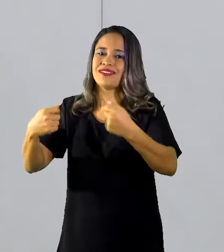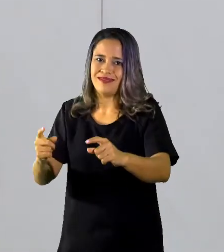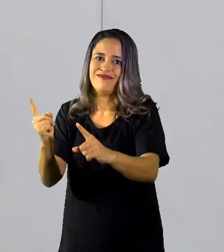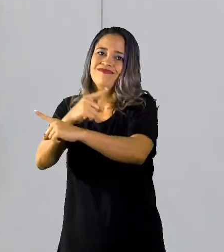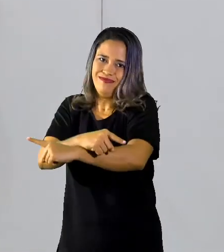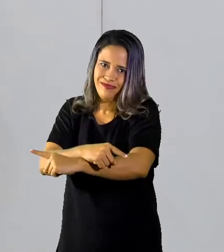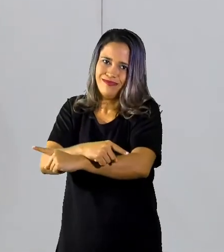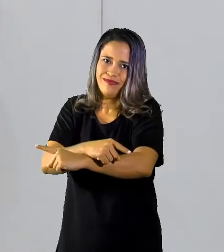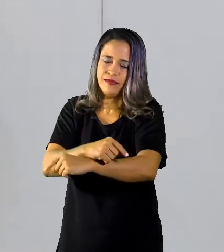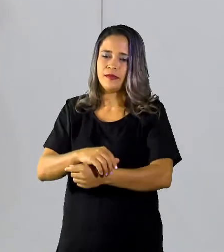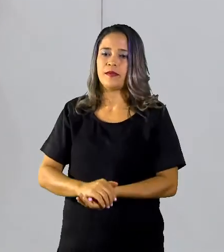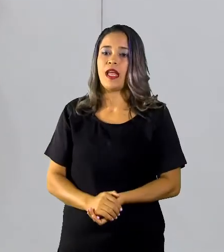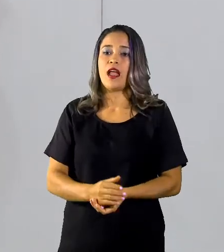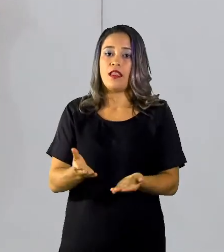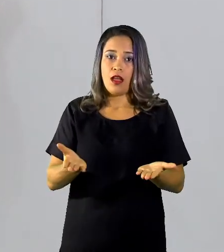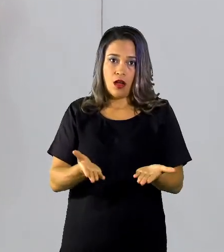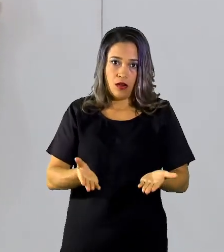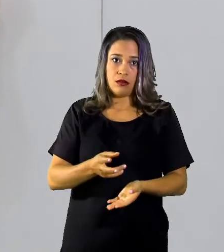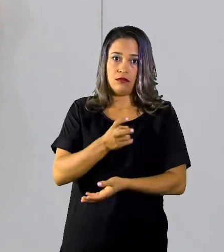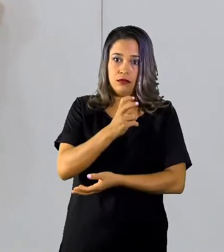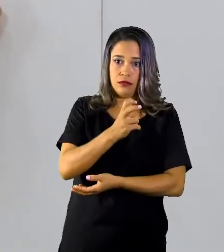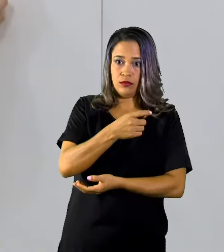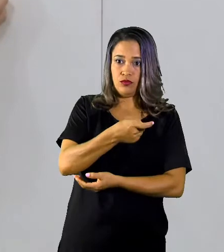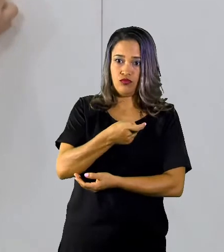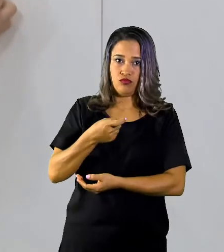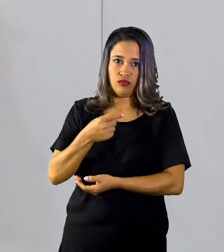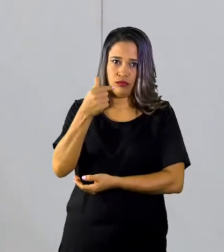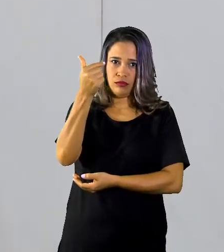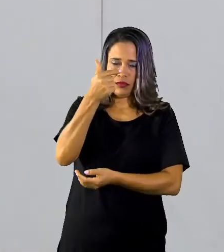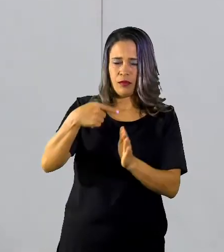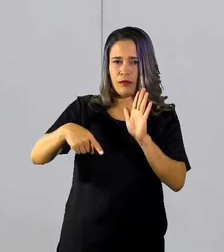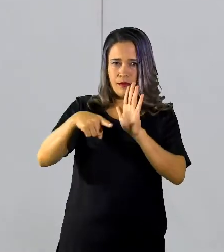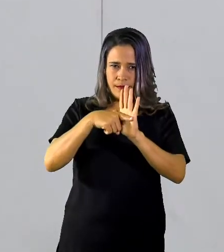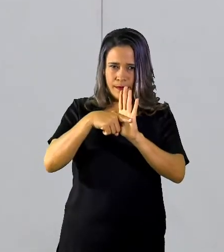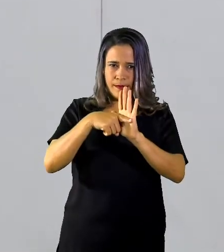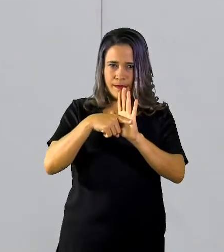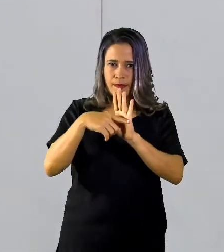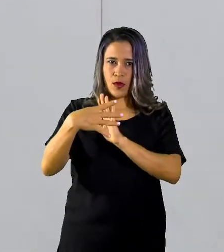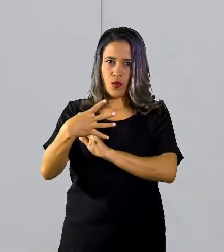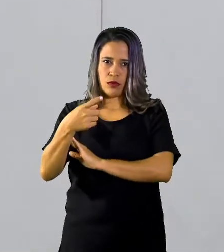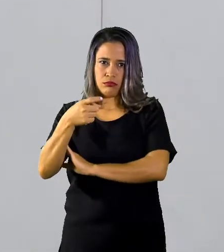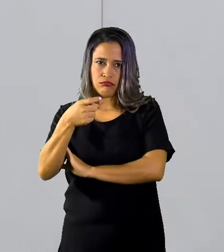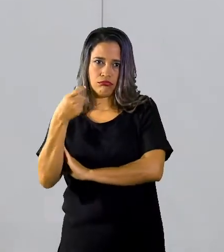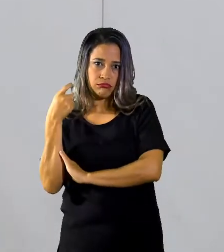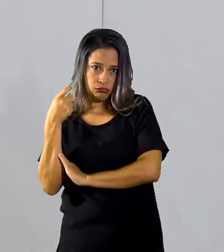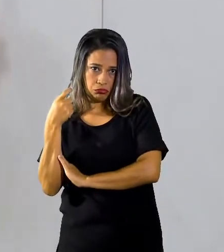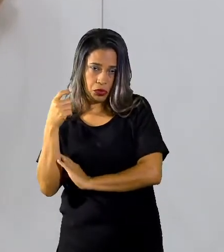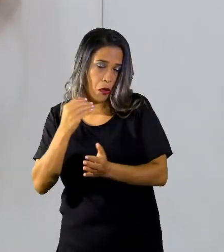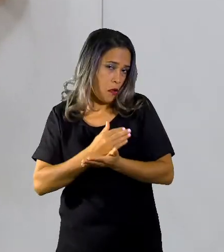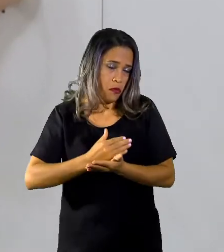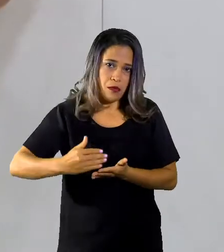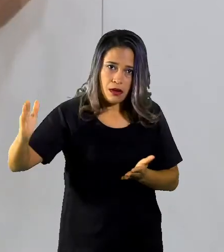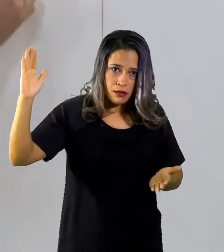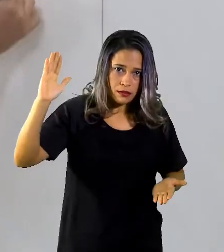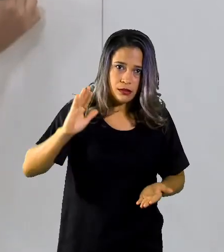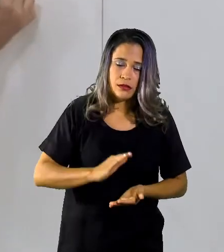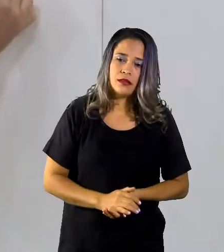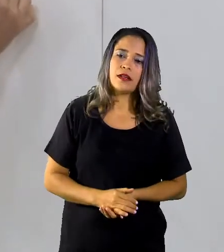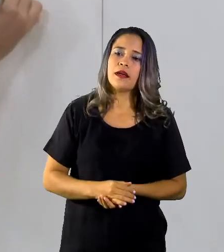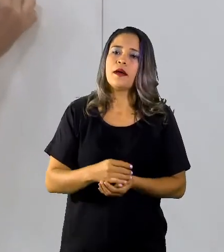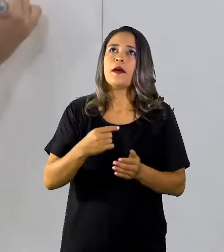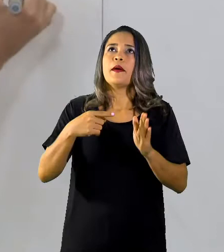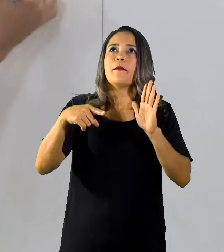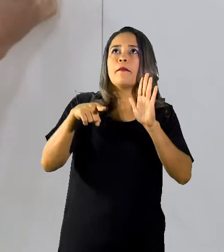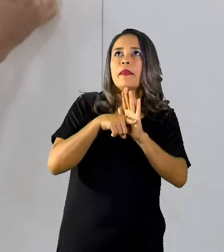ficar 5x elevado ao quadrado menos 4x. E agora começa. Menos vezes menos